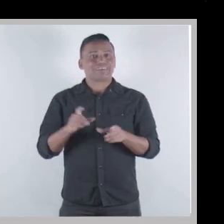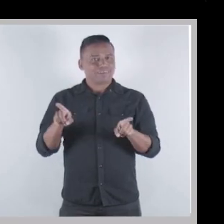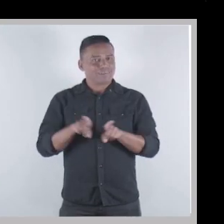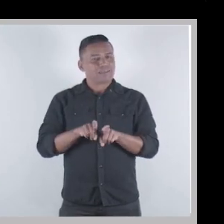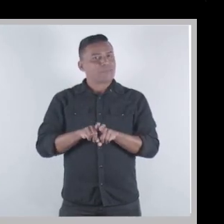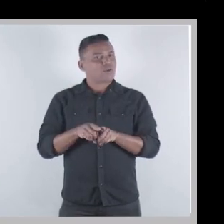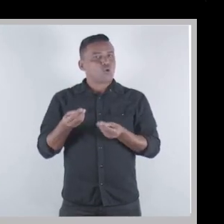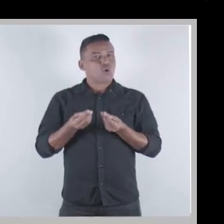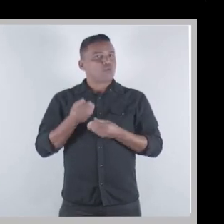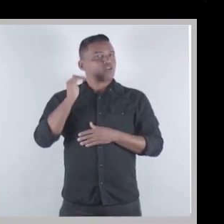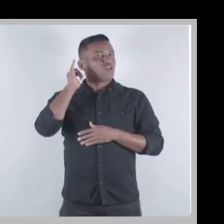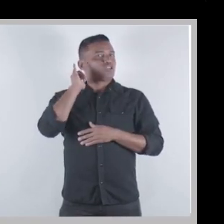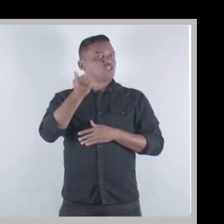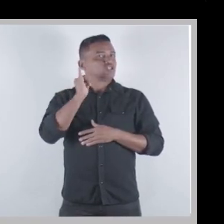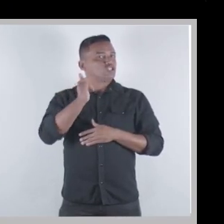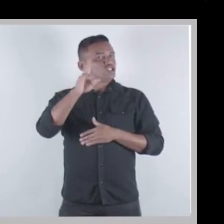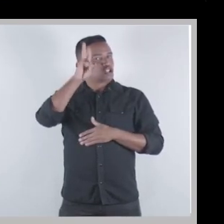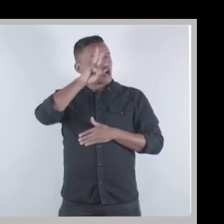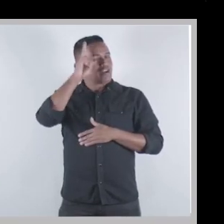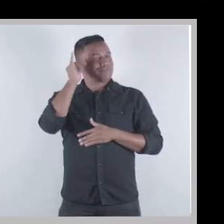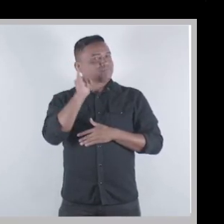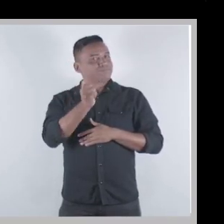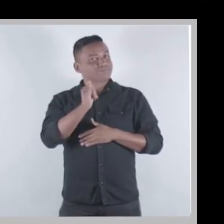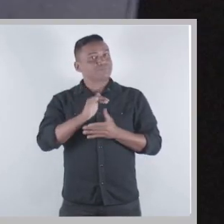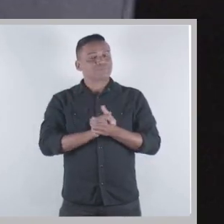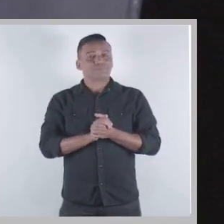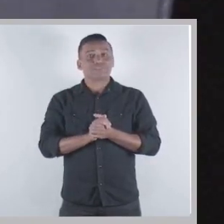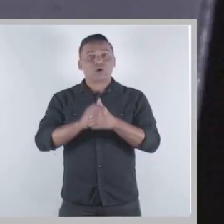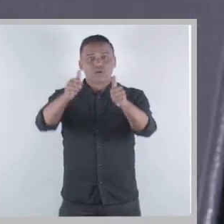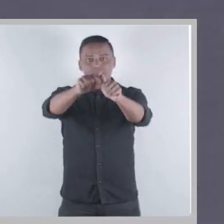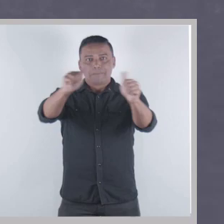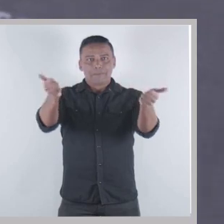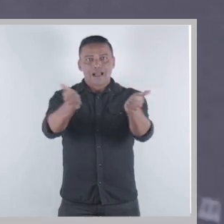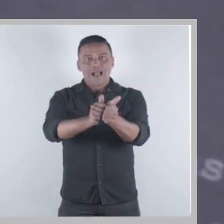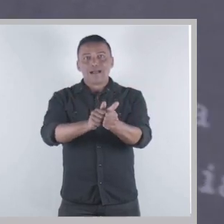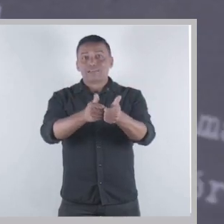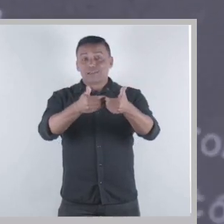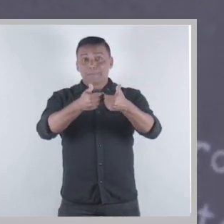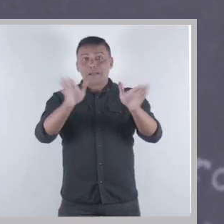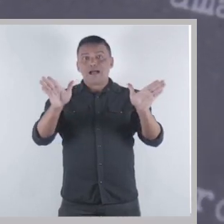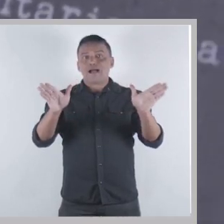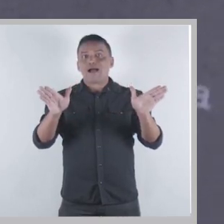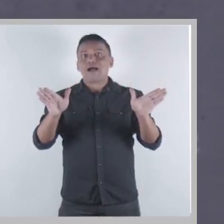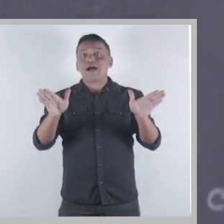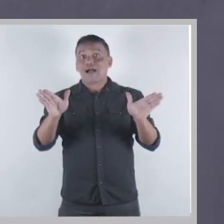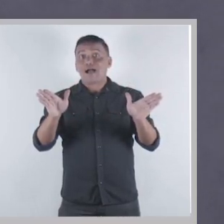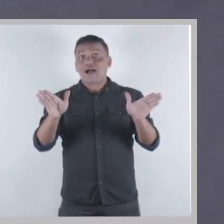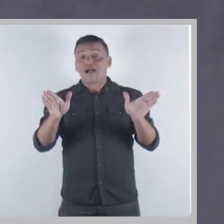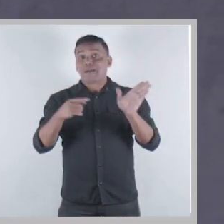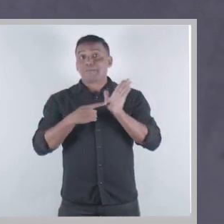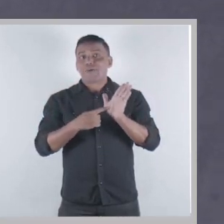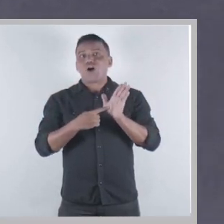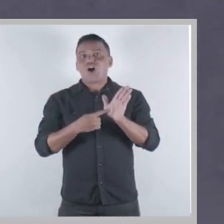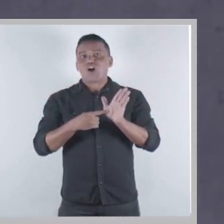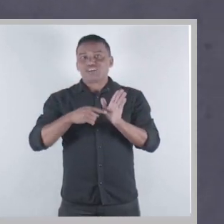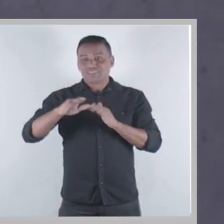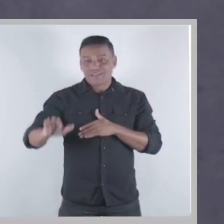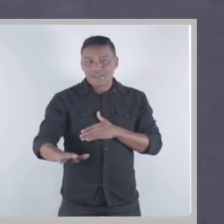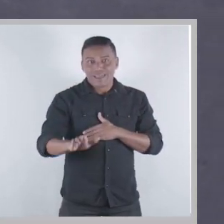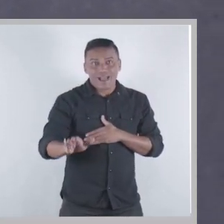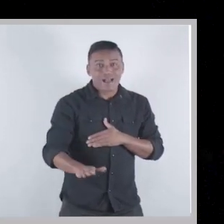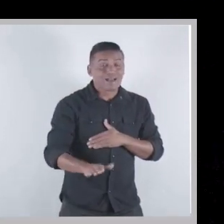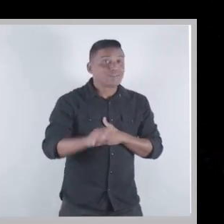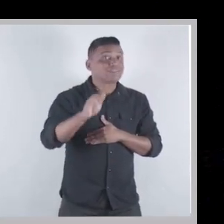contar essa história, né? Então, essa última imagem do pôster que se abre e que revela essa criança